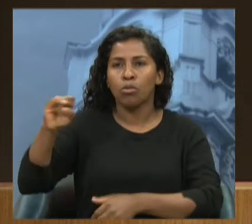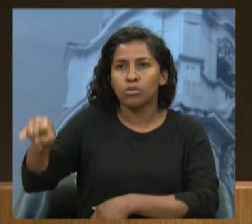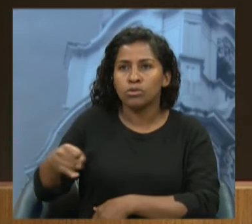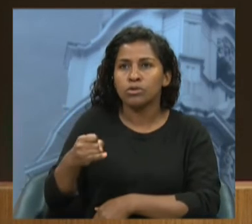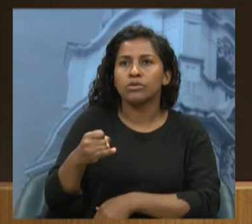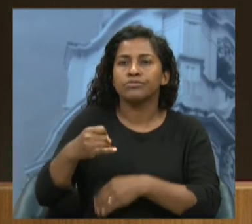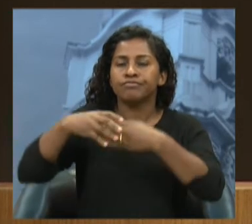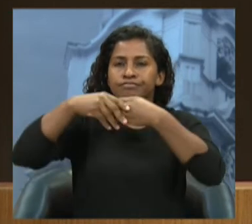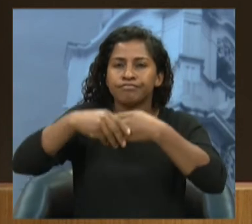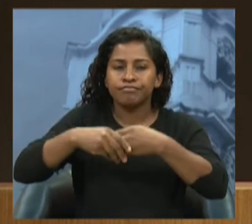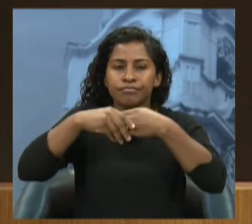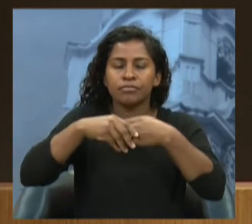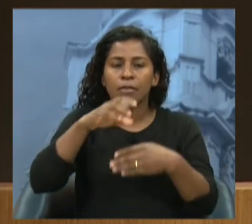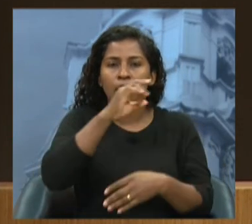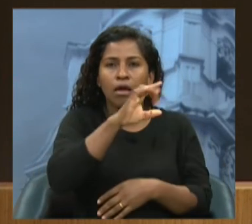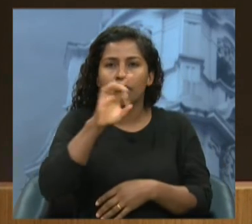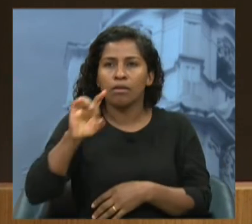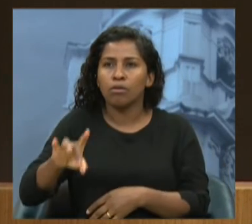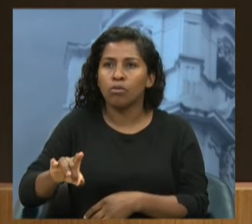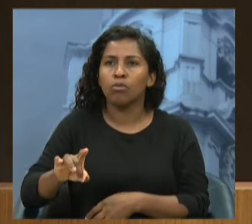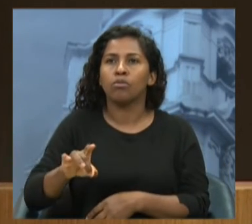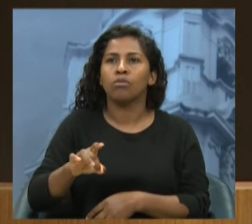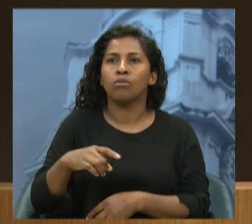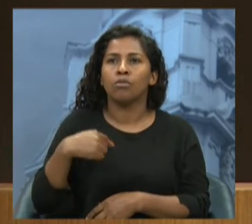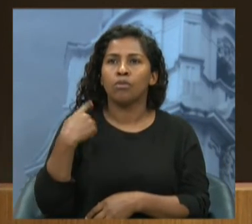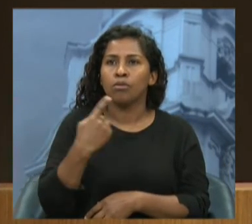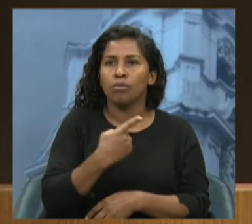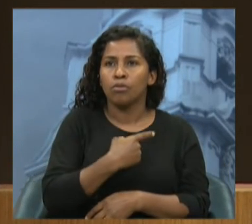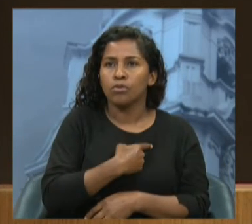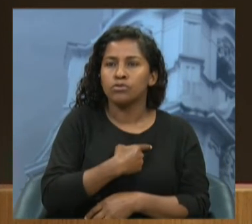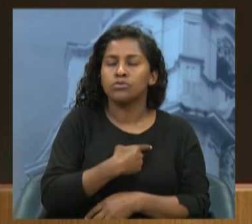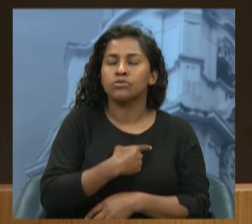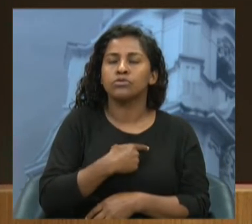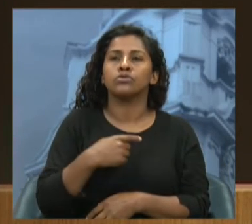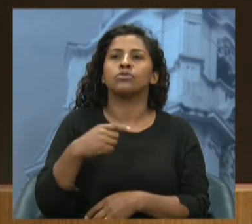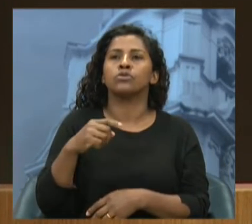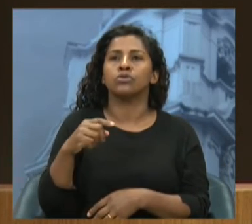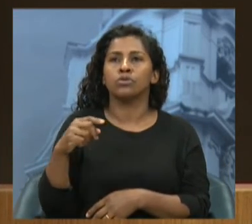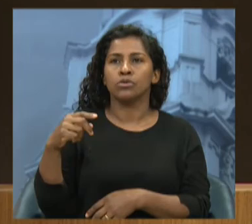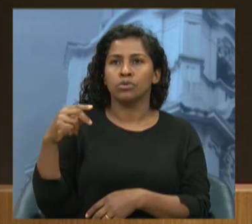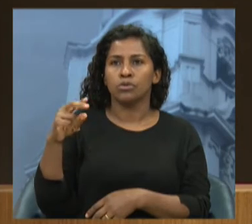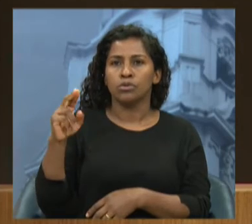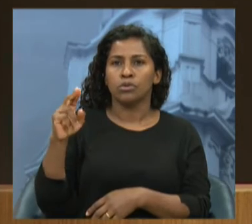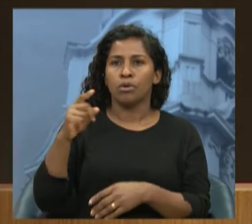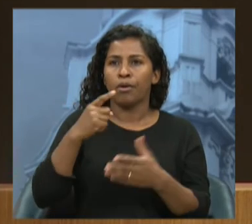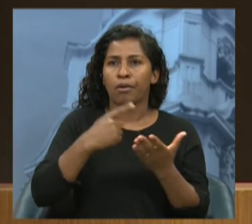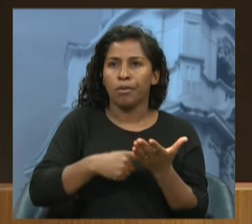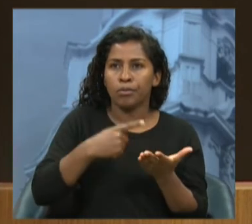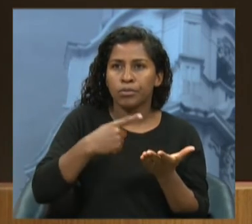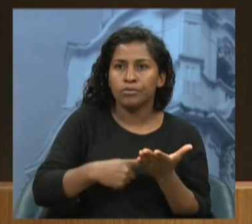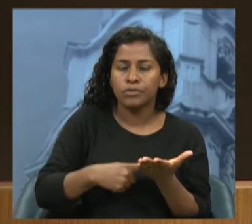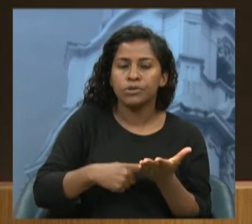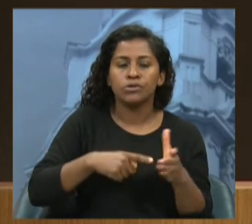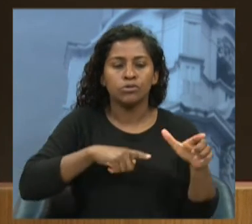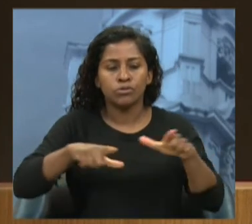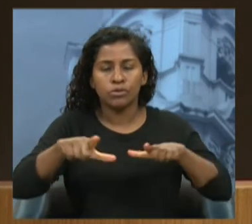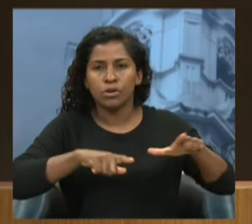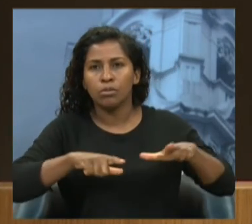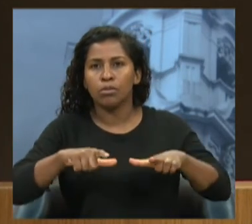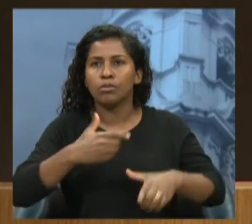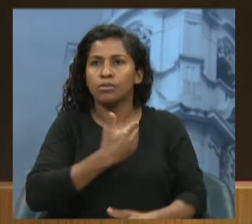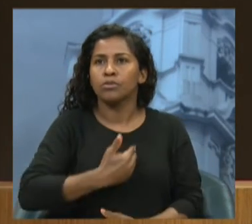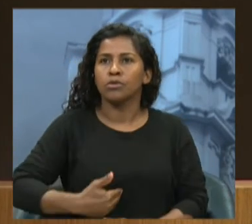cada um e cada uma, reafirmo aqui o meu compromisso, o compromisso da bancada do PCdoB com o serviço público e